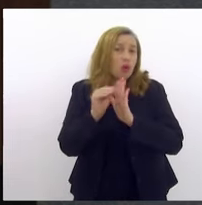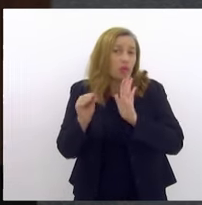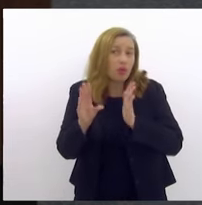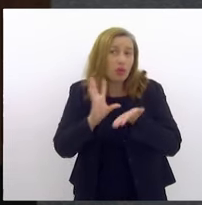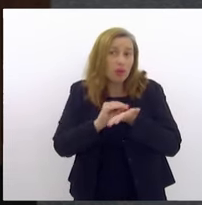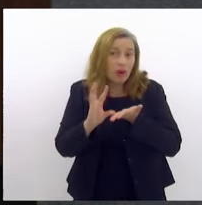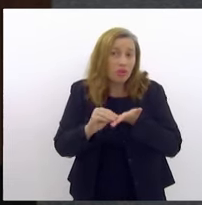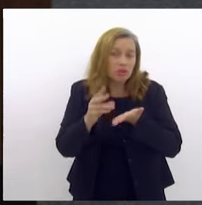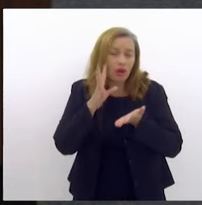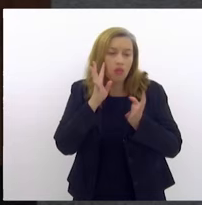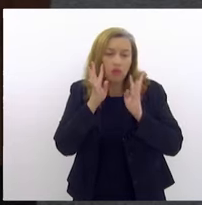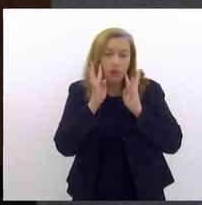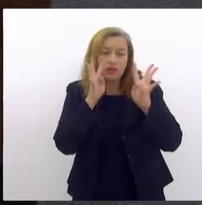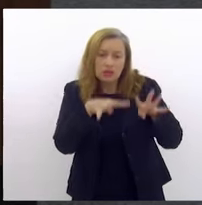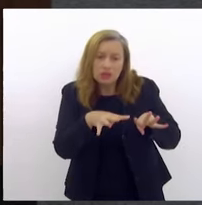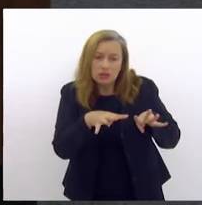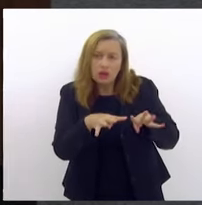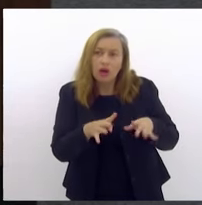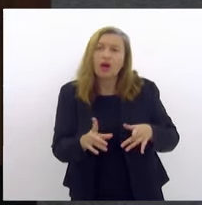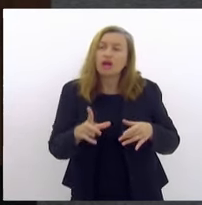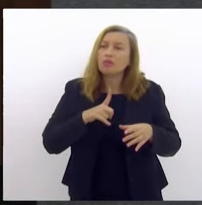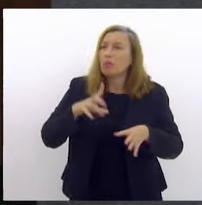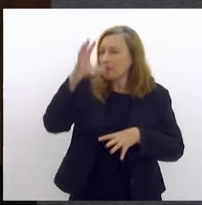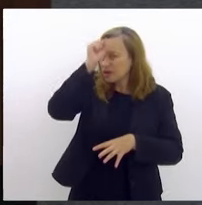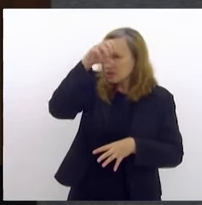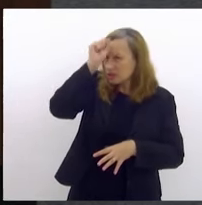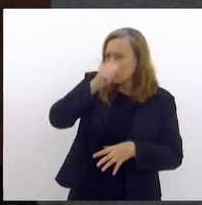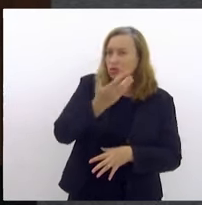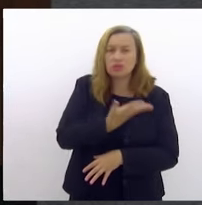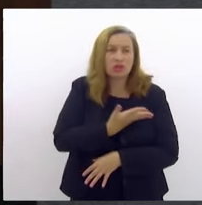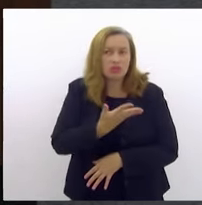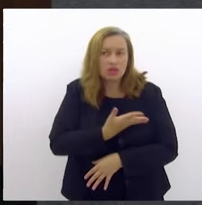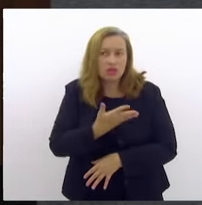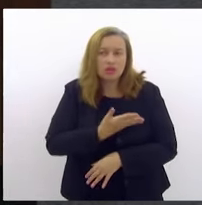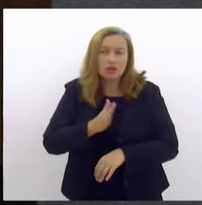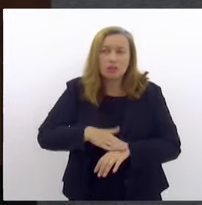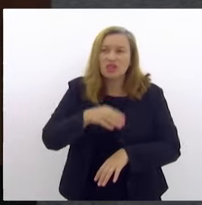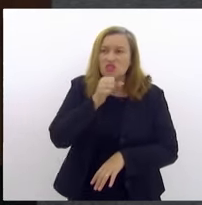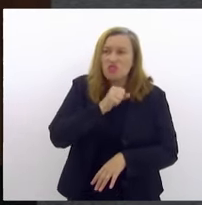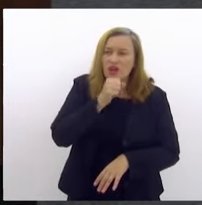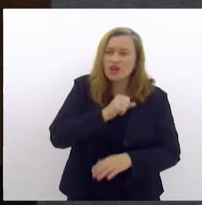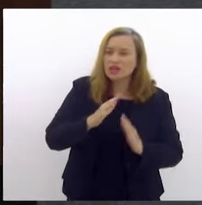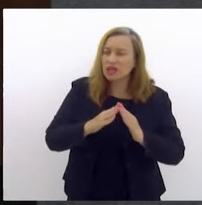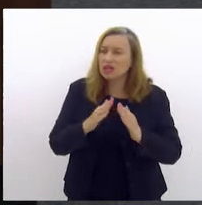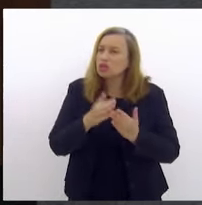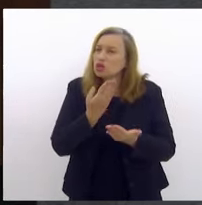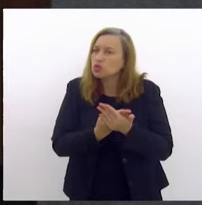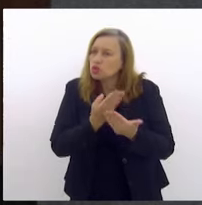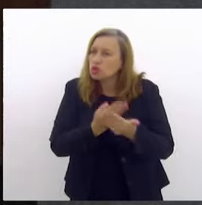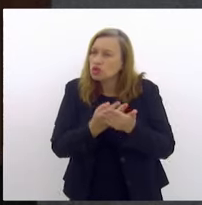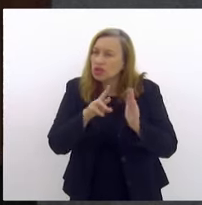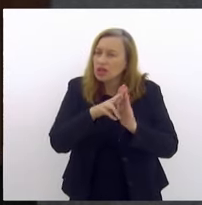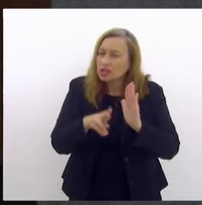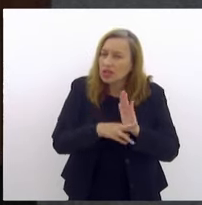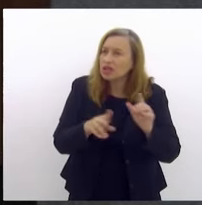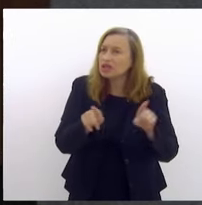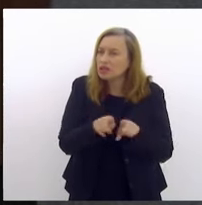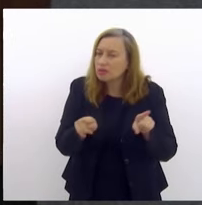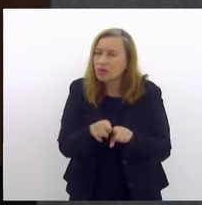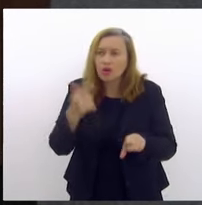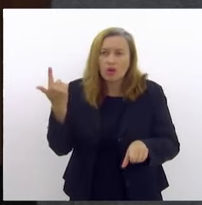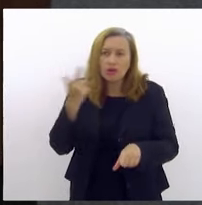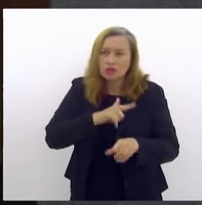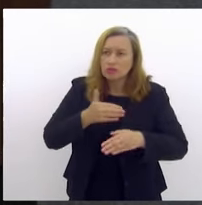Eu presto muita atenção, até para aprender com colegas mais antigos da casa, estou estudando regimento também, para a gente